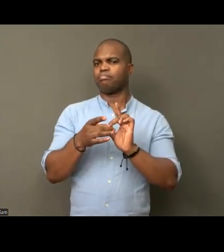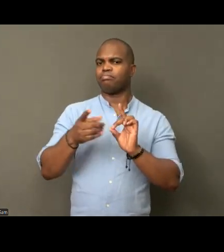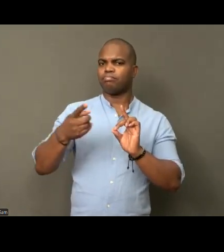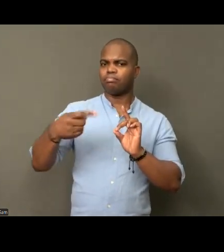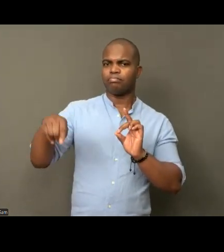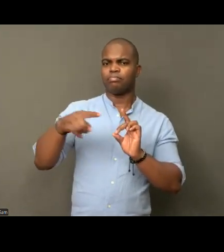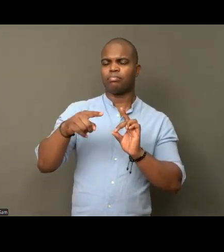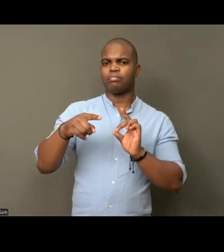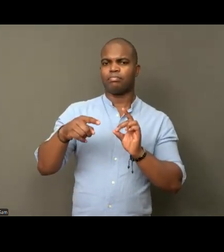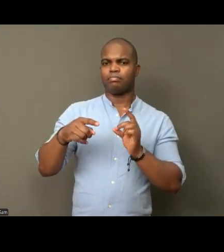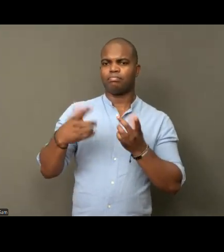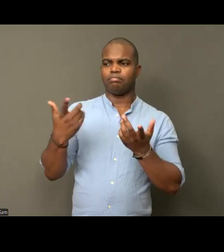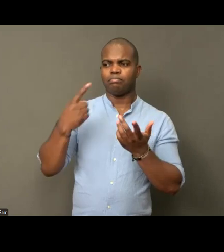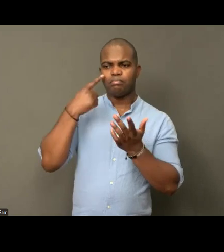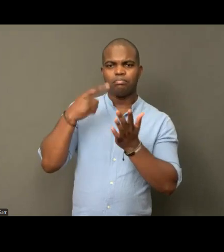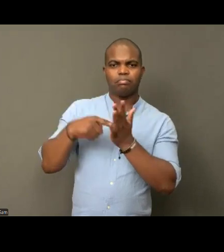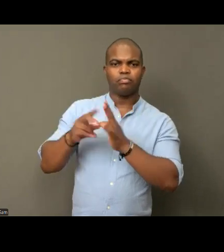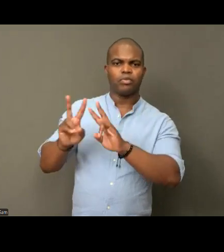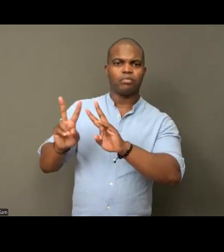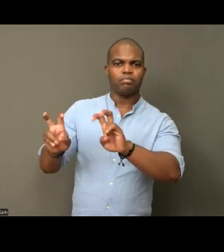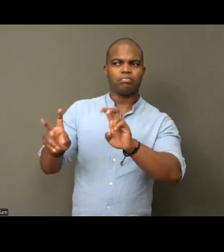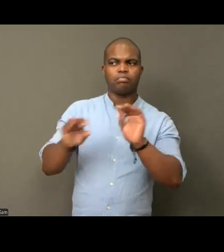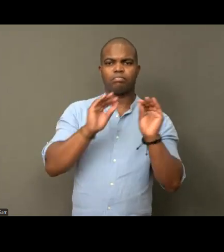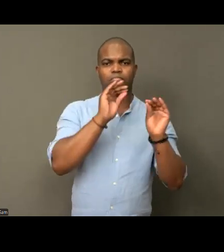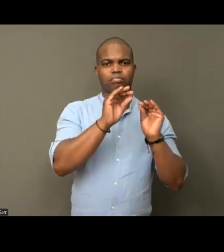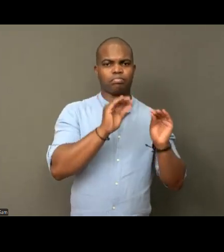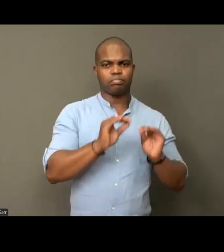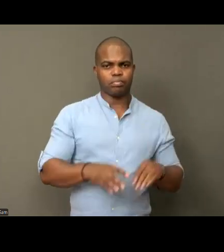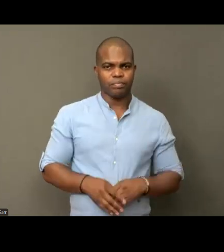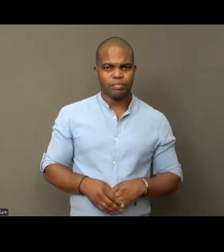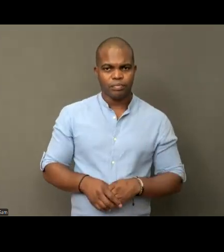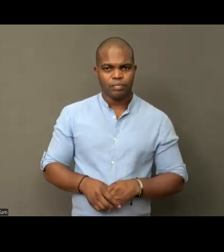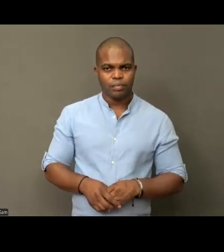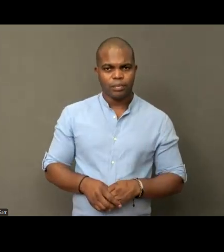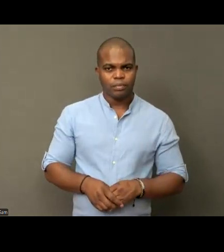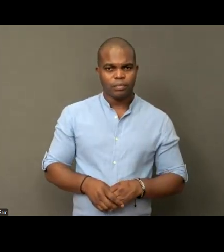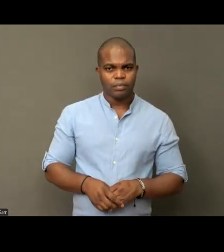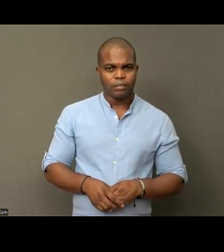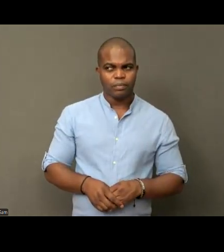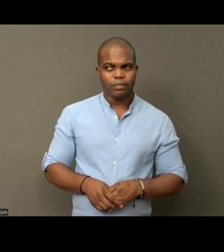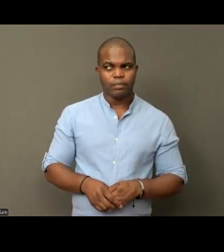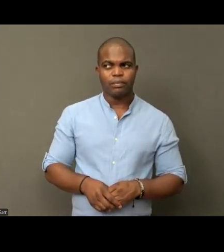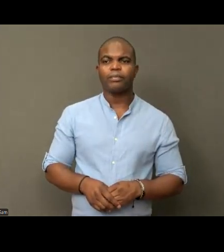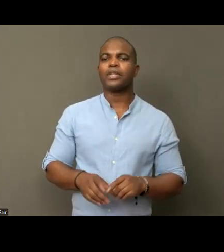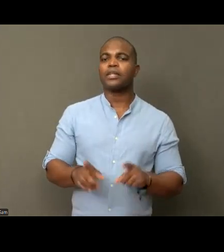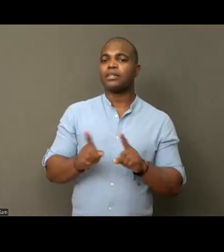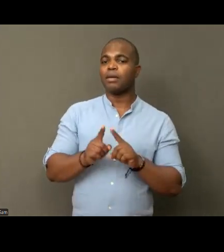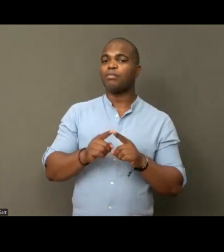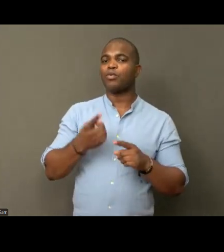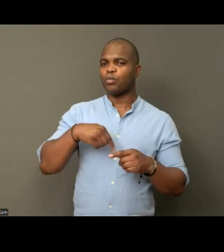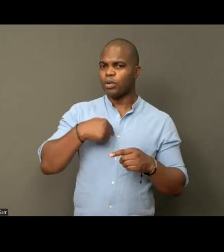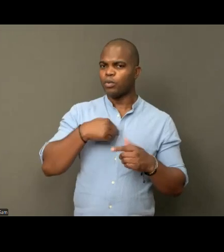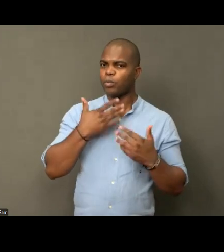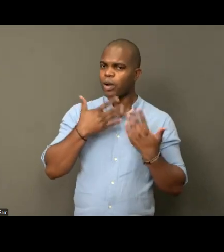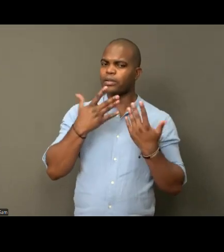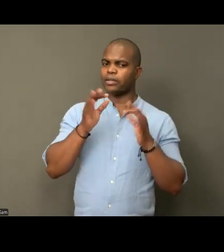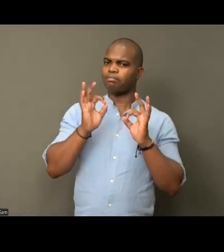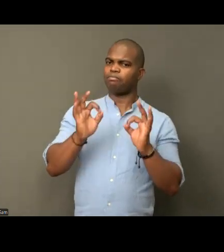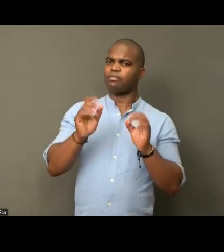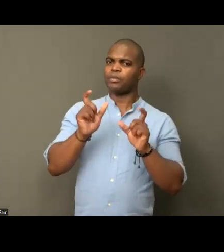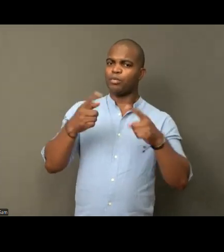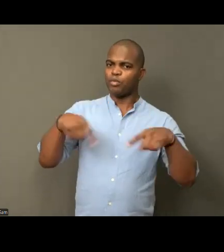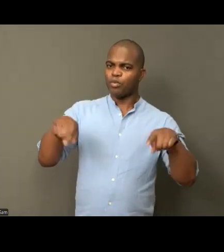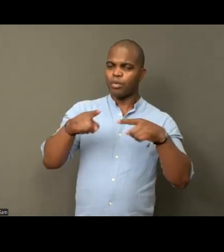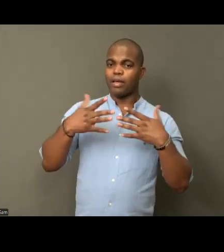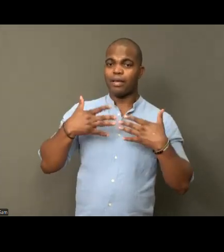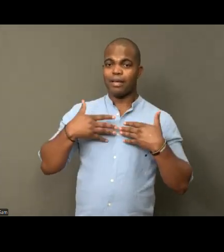Garantir o acesso a ferramentas e inovações em saúde, incluindo vacinas, diagnósticos,